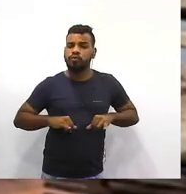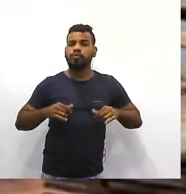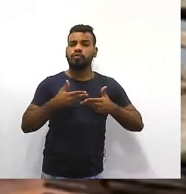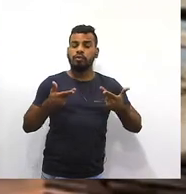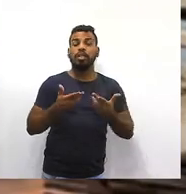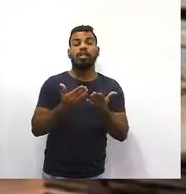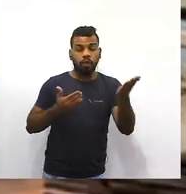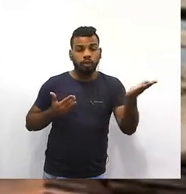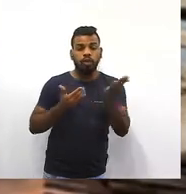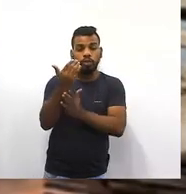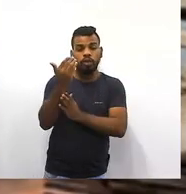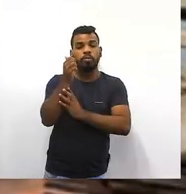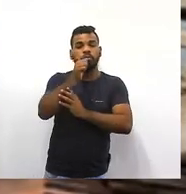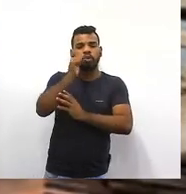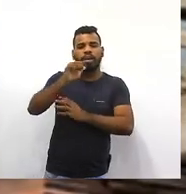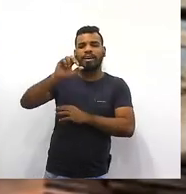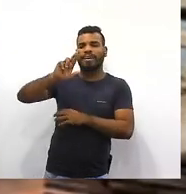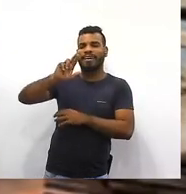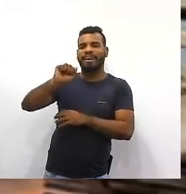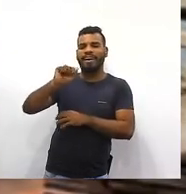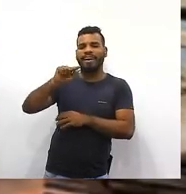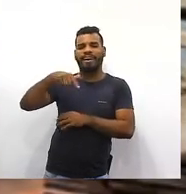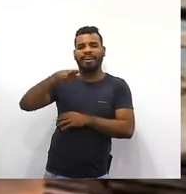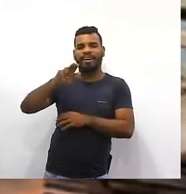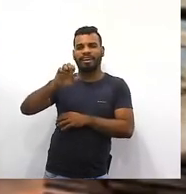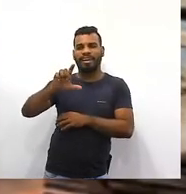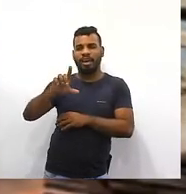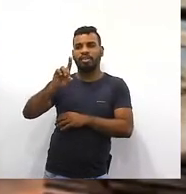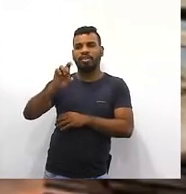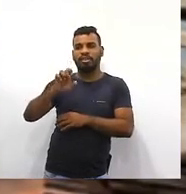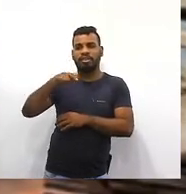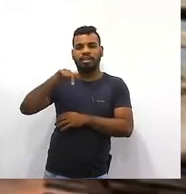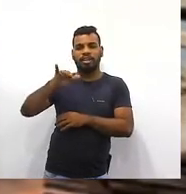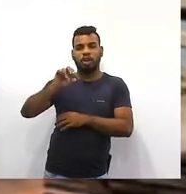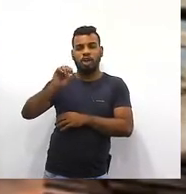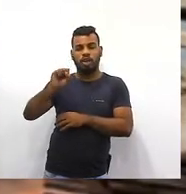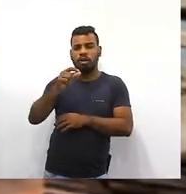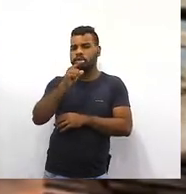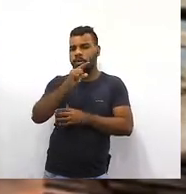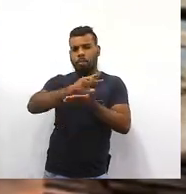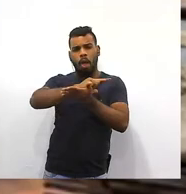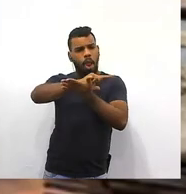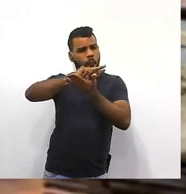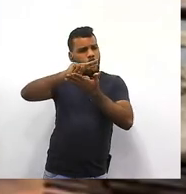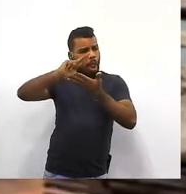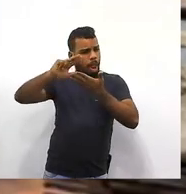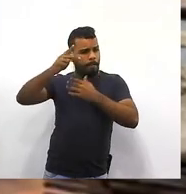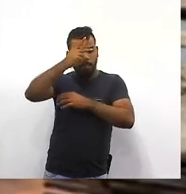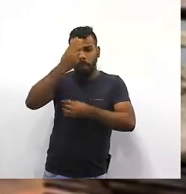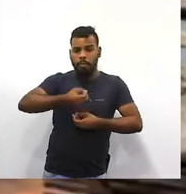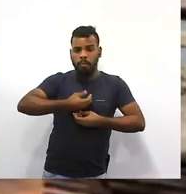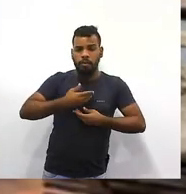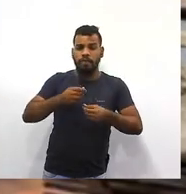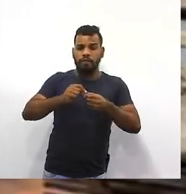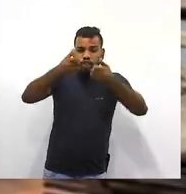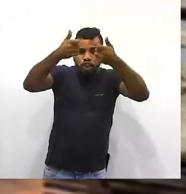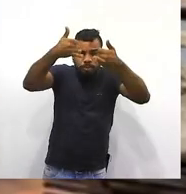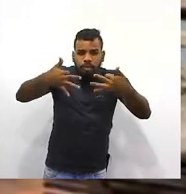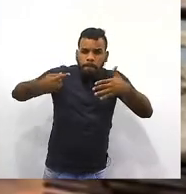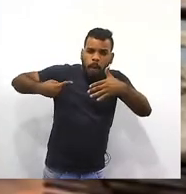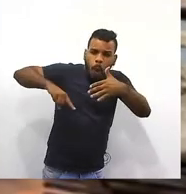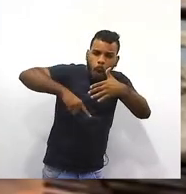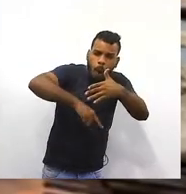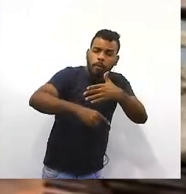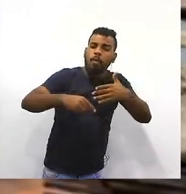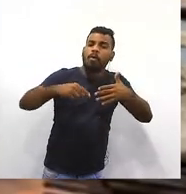entrar a obra de Raquel de Queiroz, de Graciliano Ramos, né? De Jorge Amado, de José Lins do Rego. tratando mais a fundo os problemas